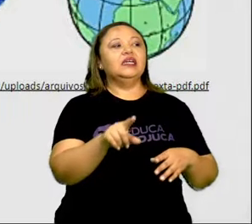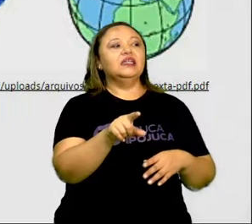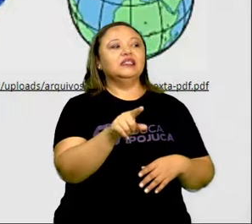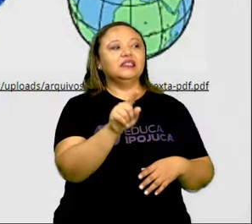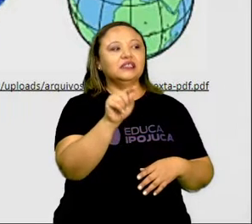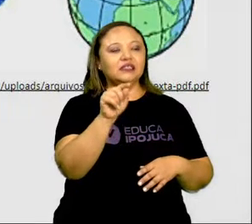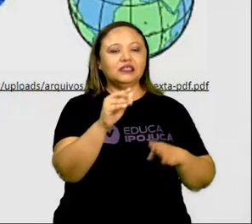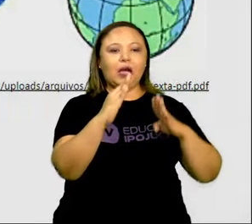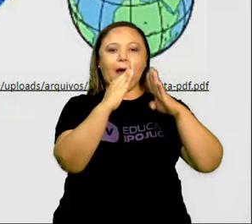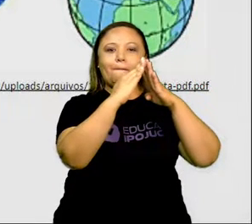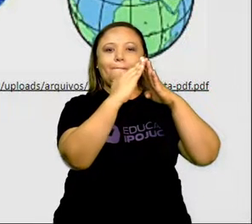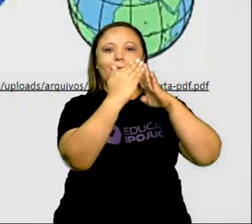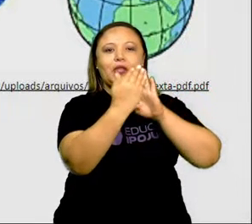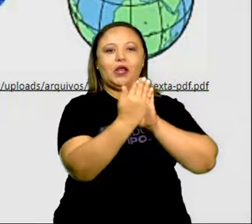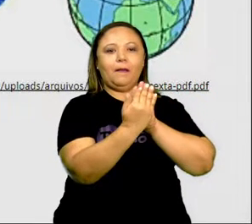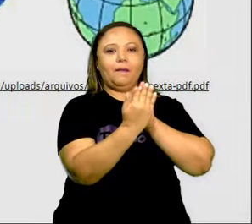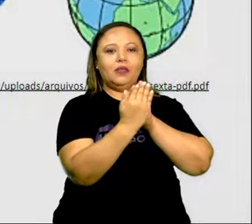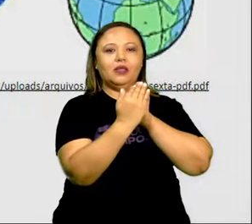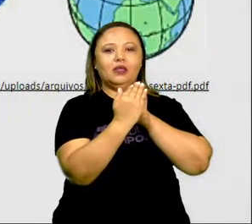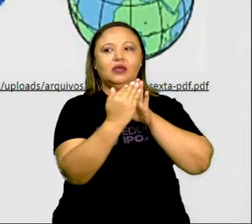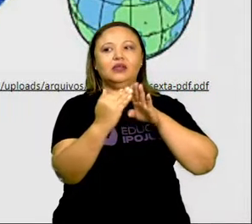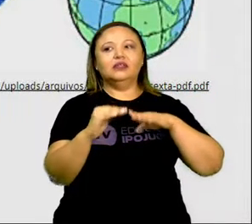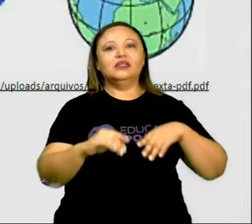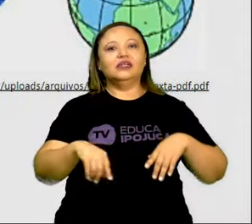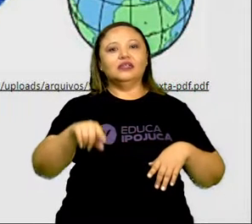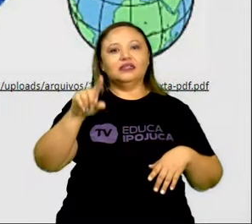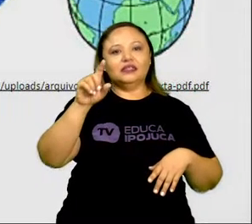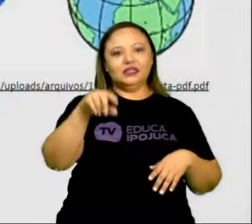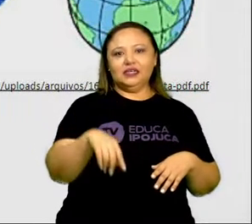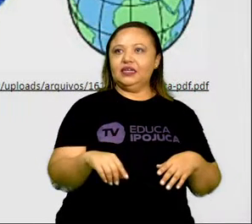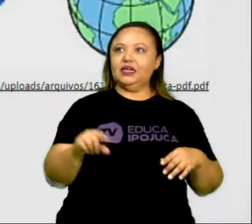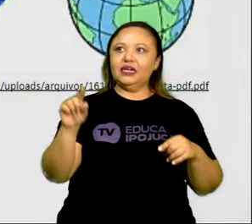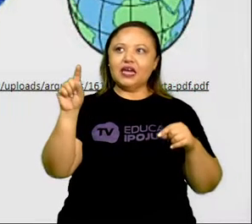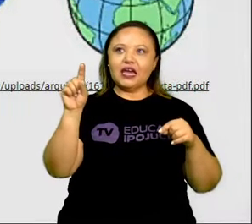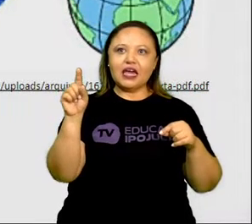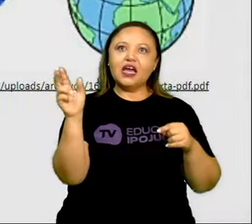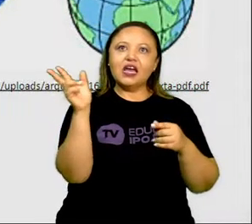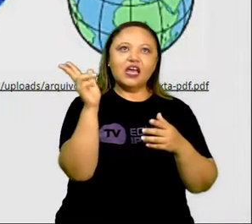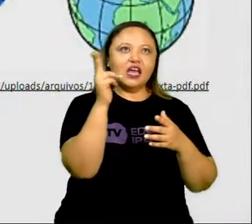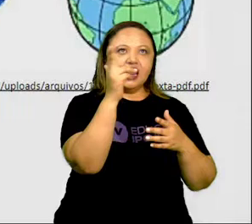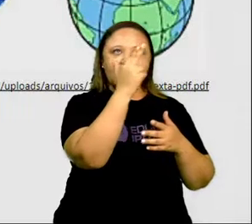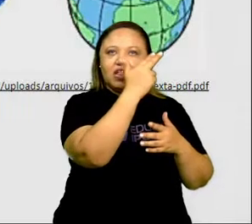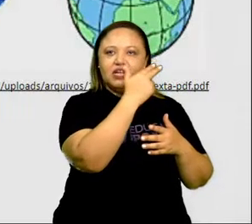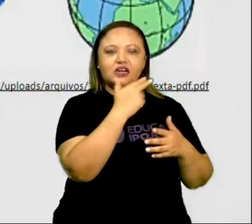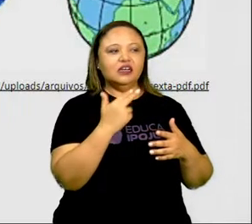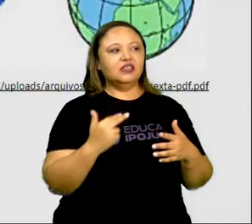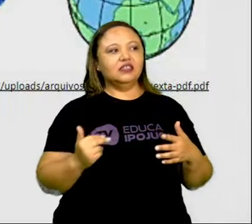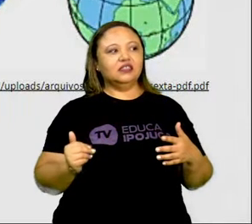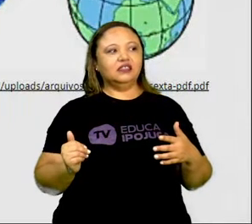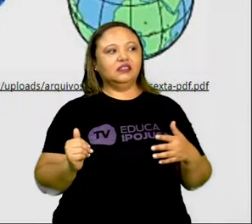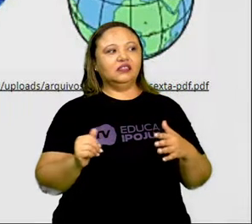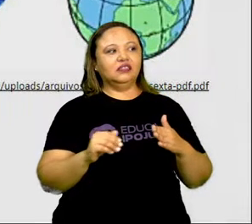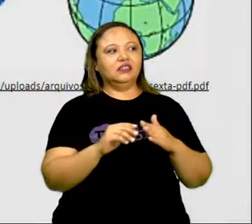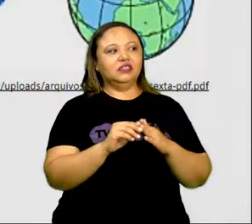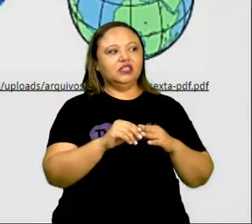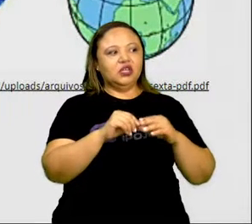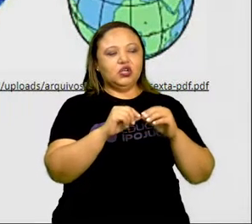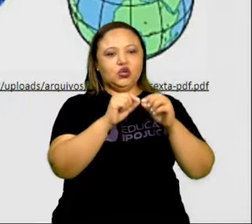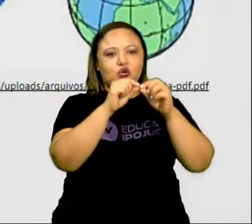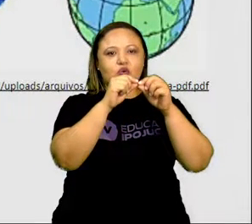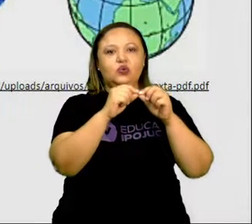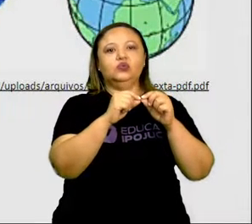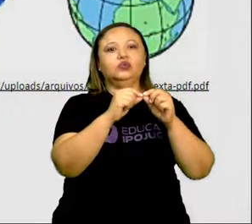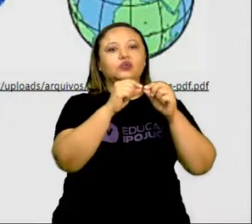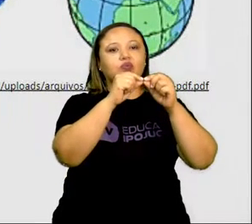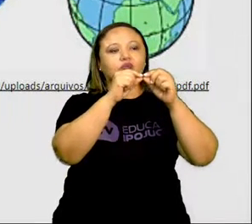já pirâmide está associada a pirâmide de decoração porque uma pirâmide decorativa o cone está